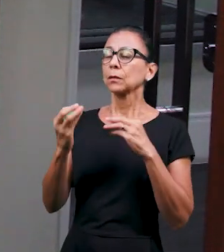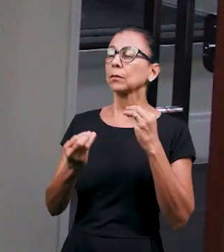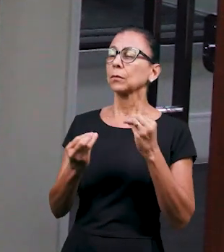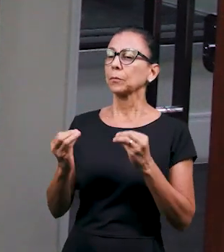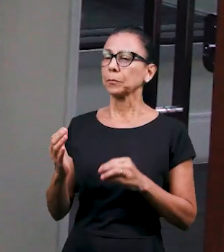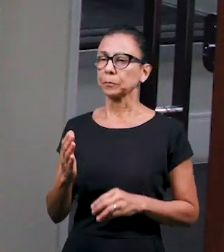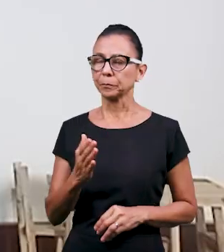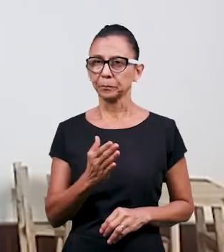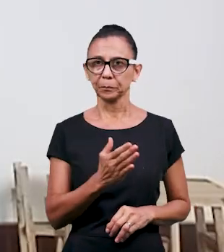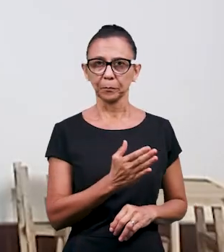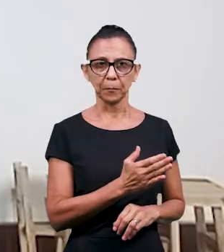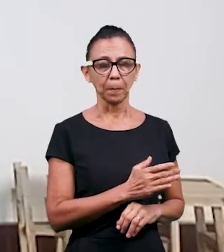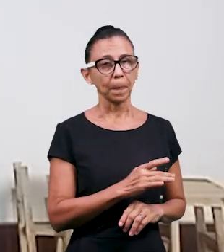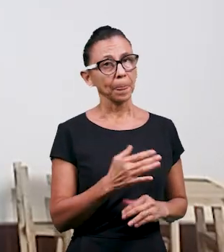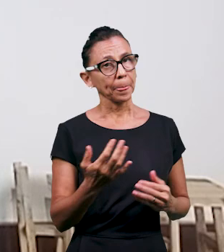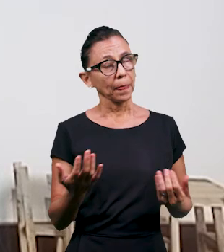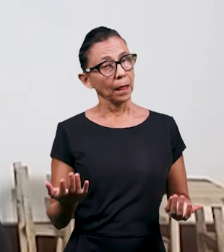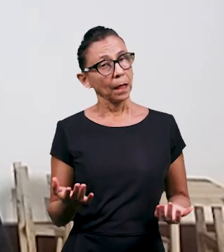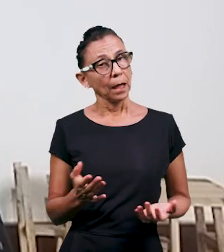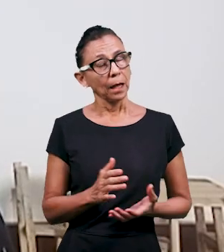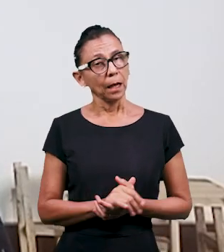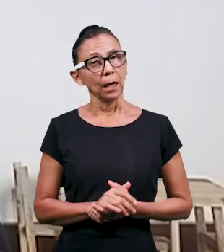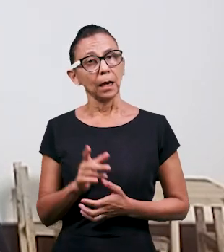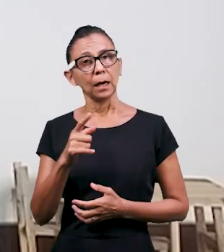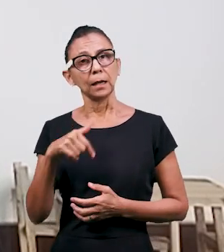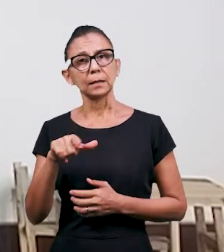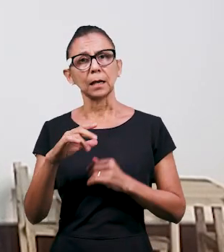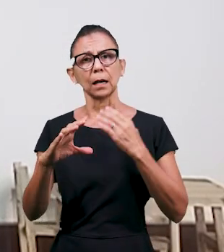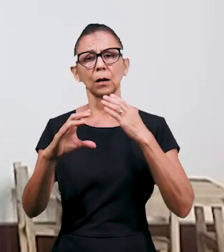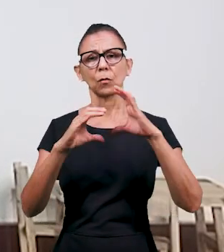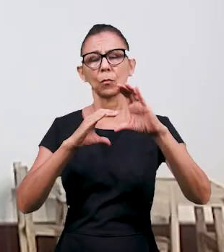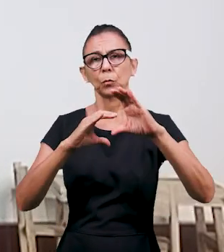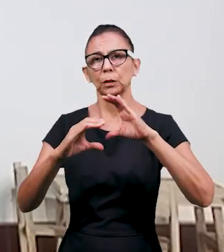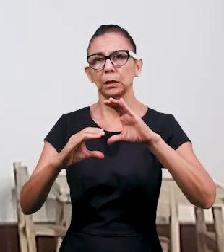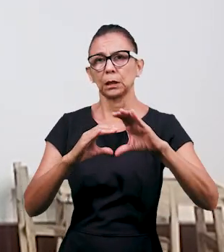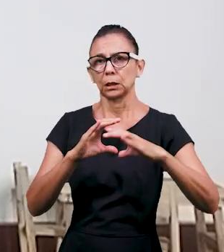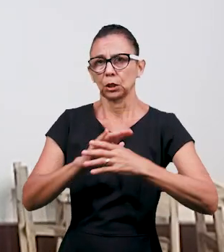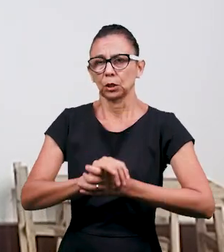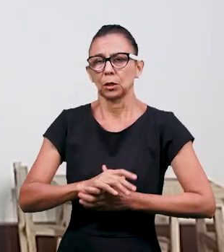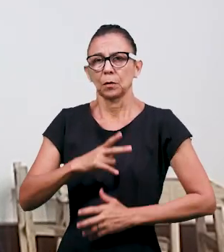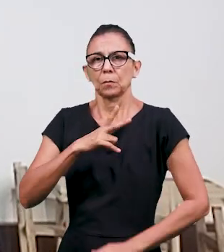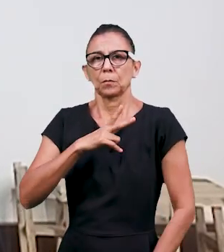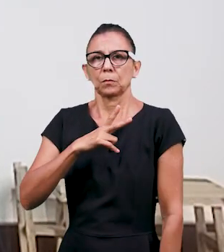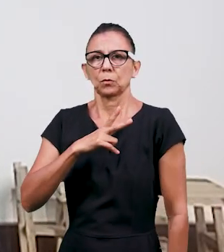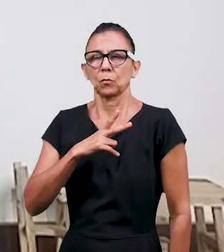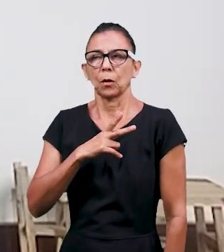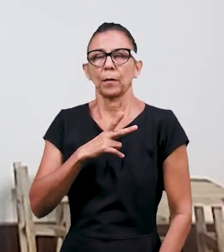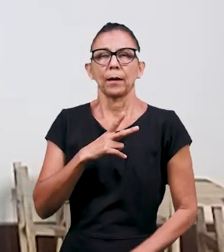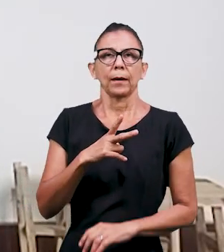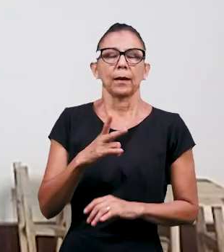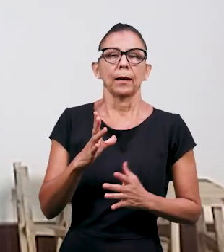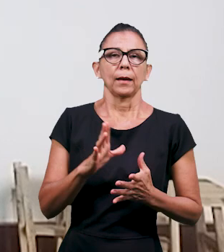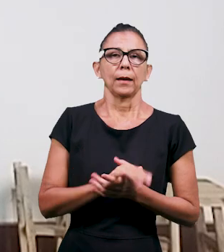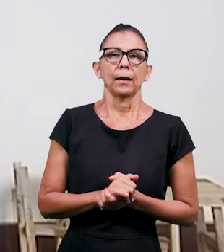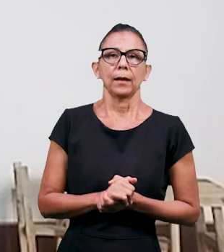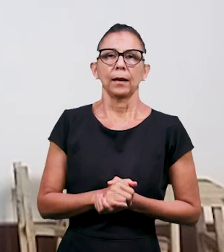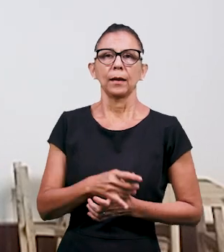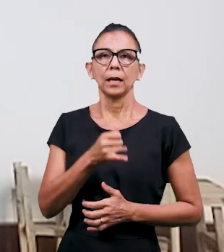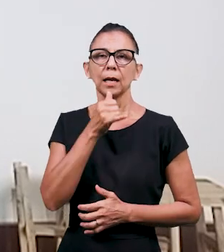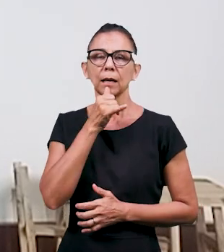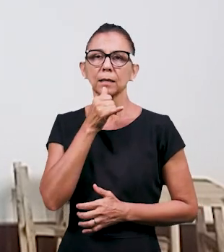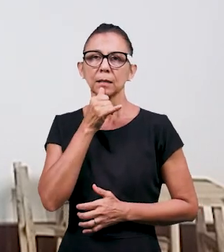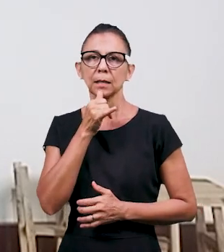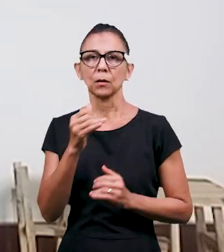de comunicação? Olha, geralmente nós fazemos essa comunicação pessoalmente, né? Então, por exemplo,